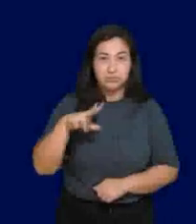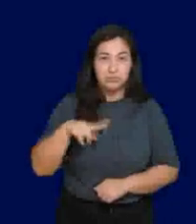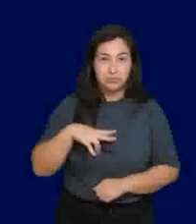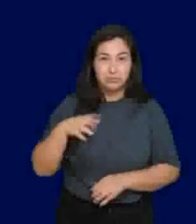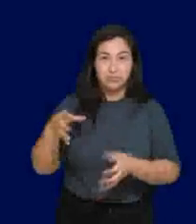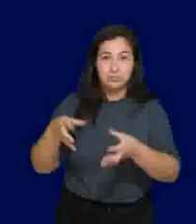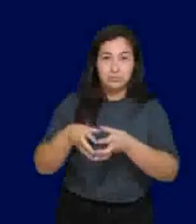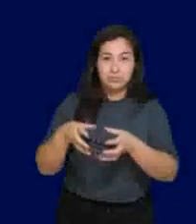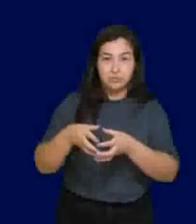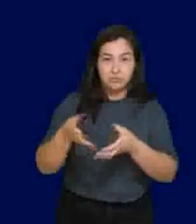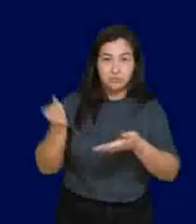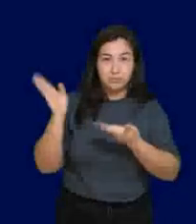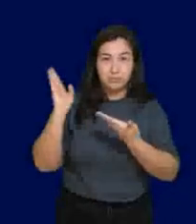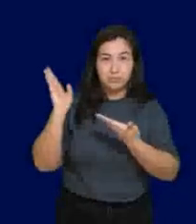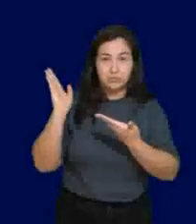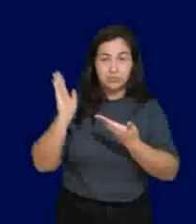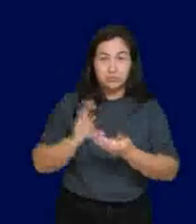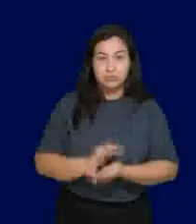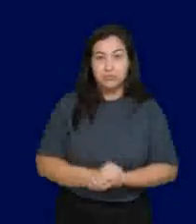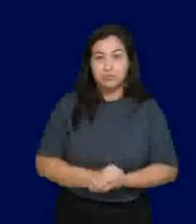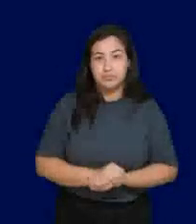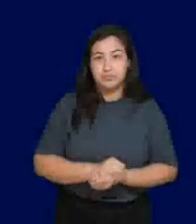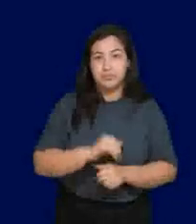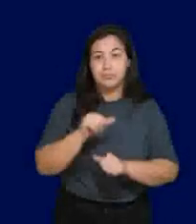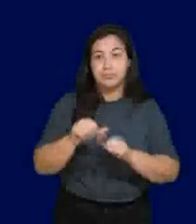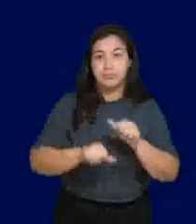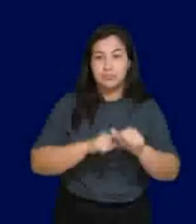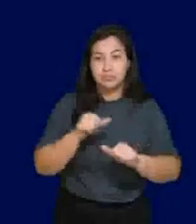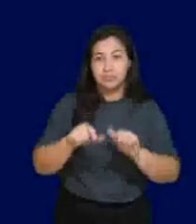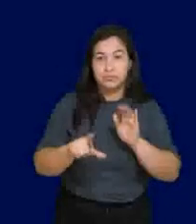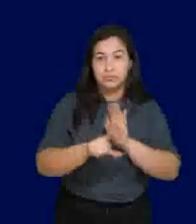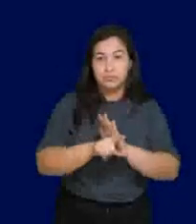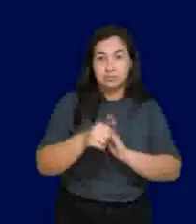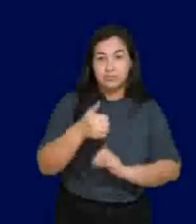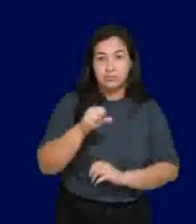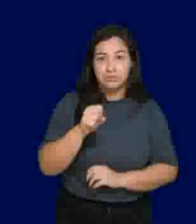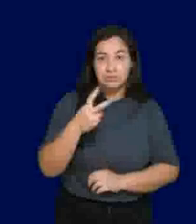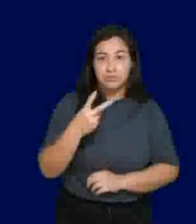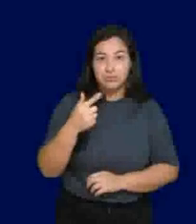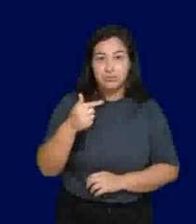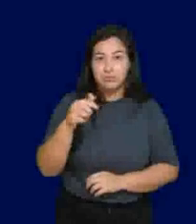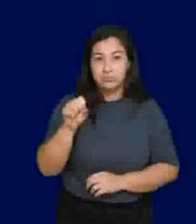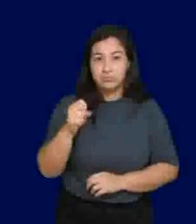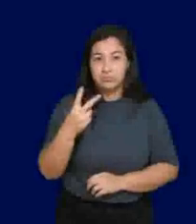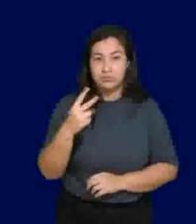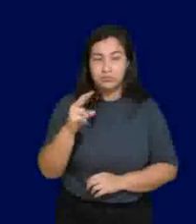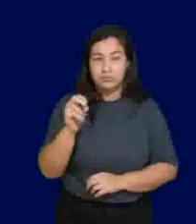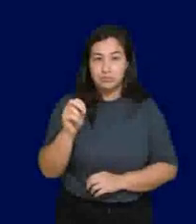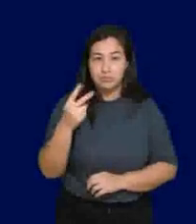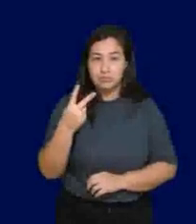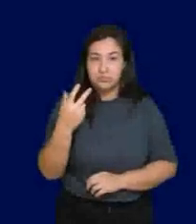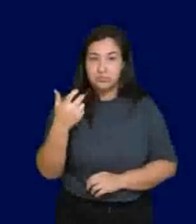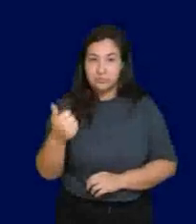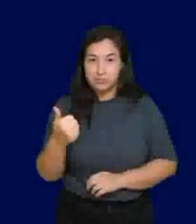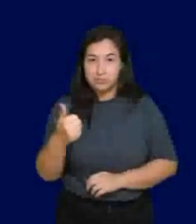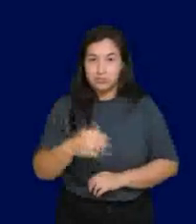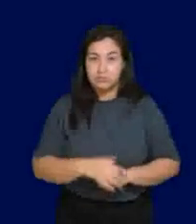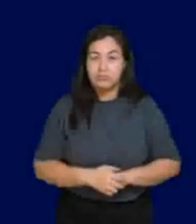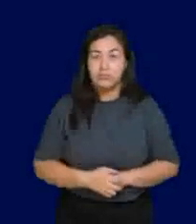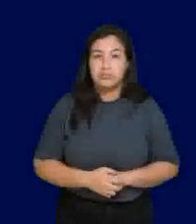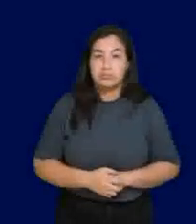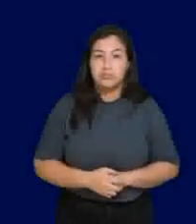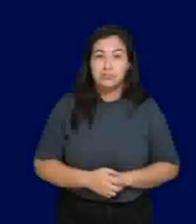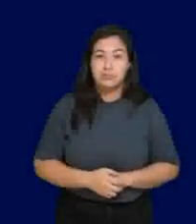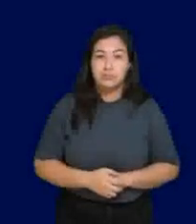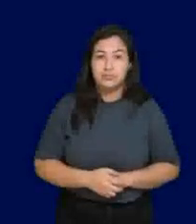Recreativa Moleques da Bola e altera o anexo único da lei 18.278/2021, que consolida os atos normativos que concede